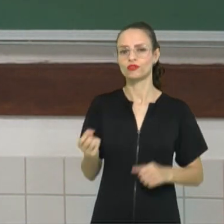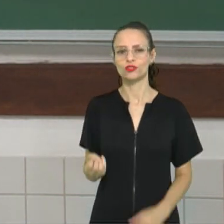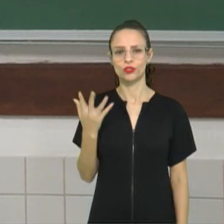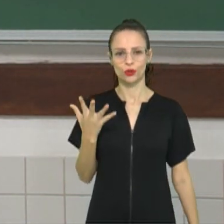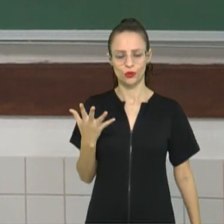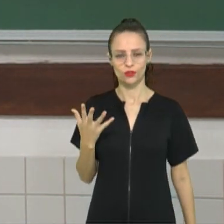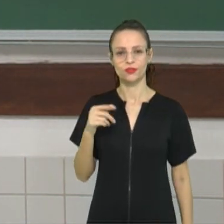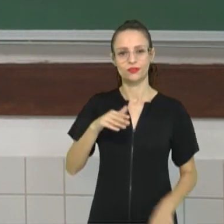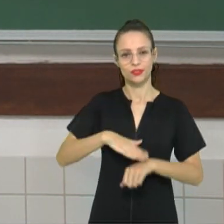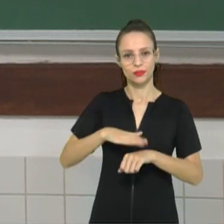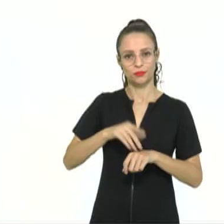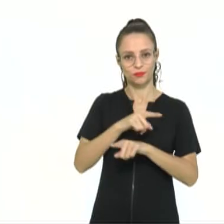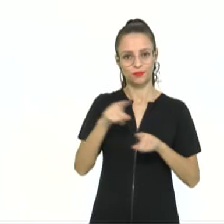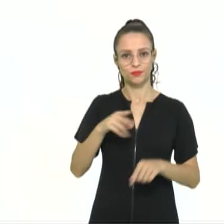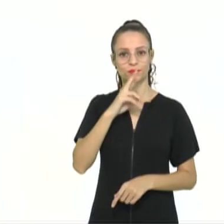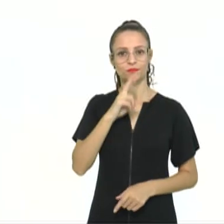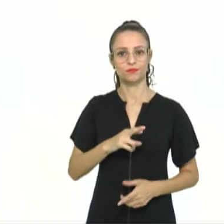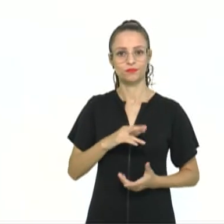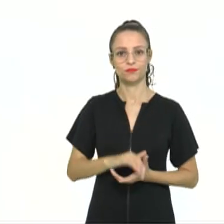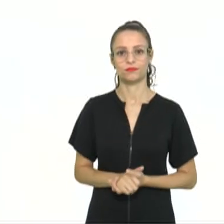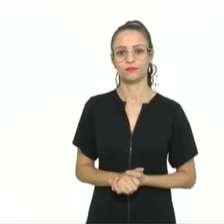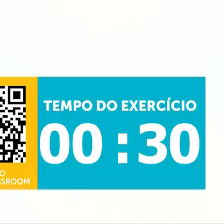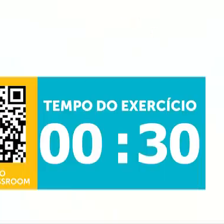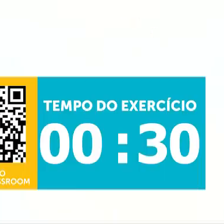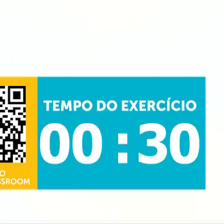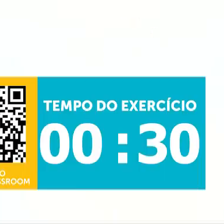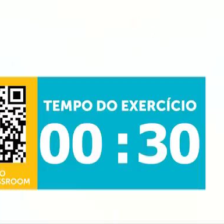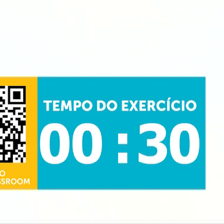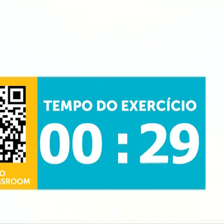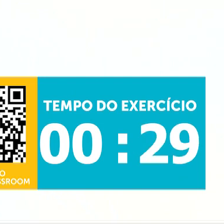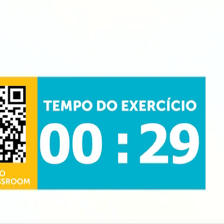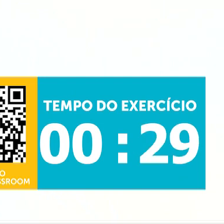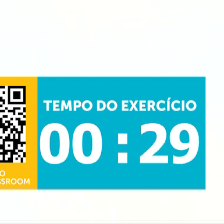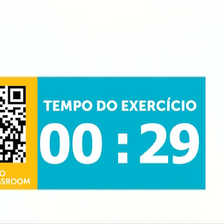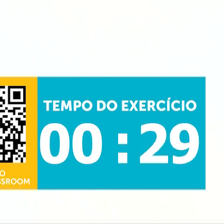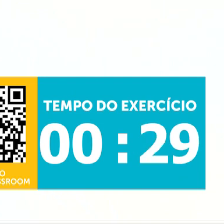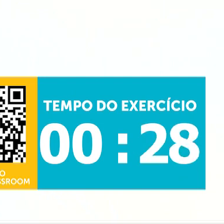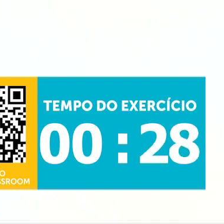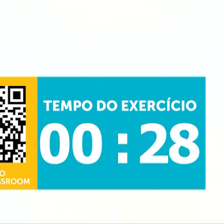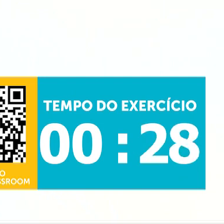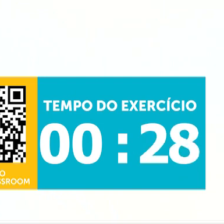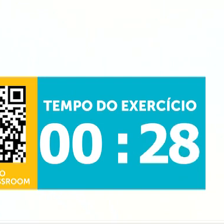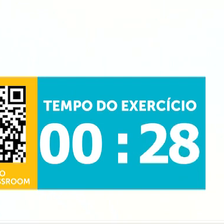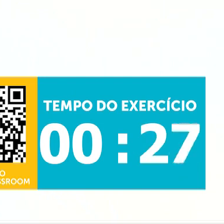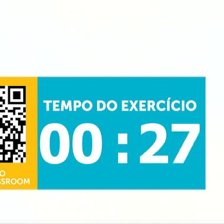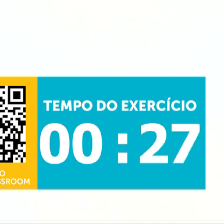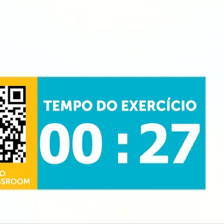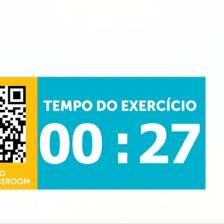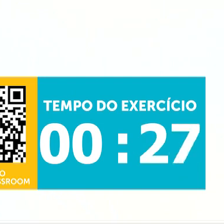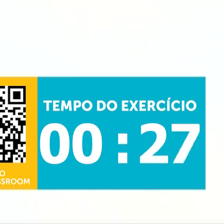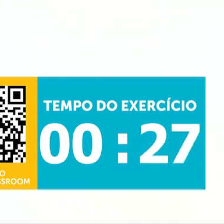tempo aí e já voltamos.